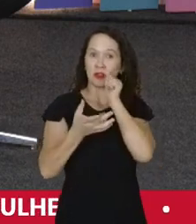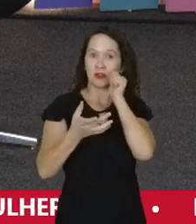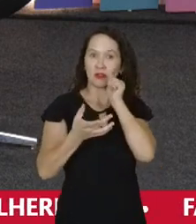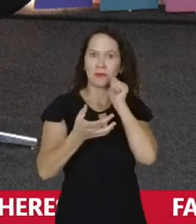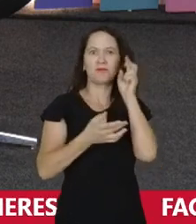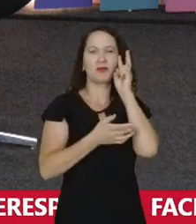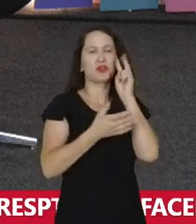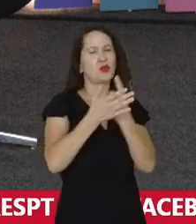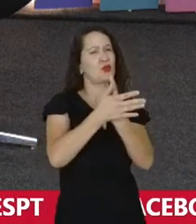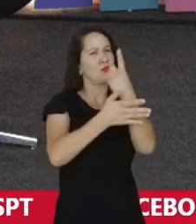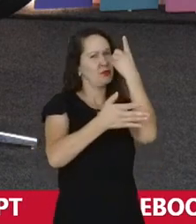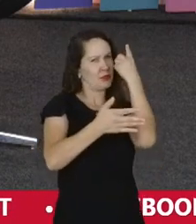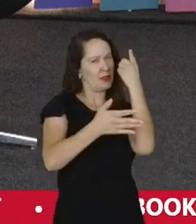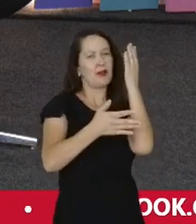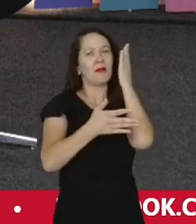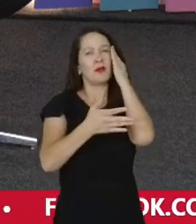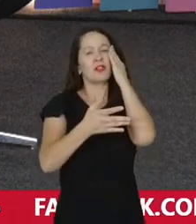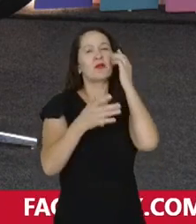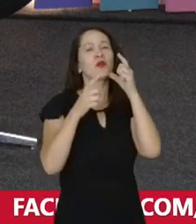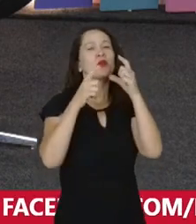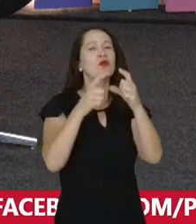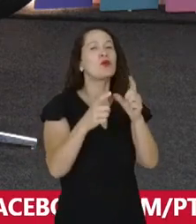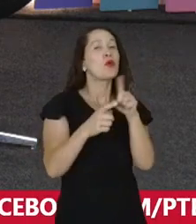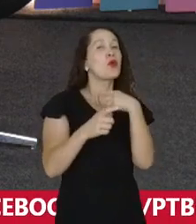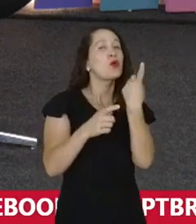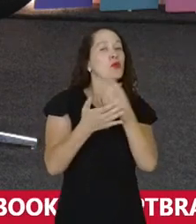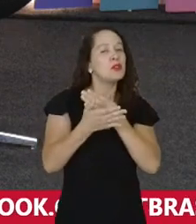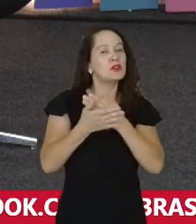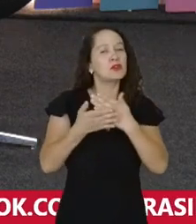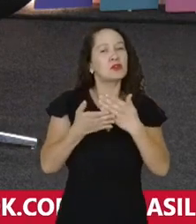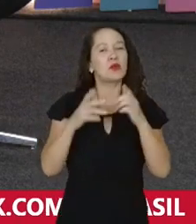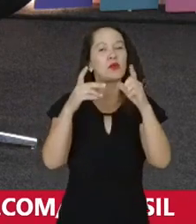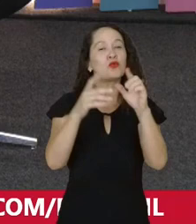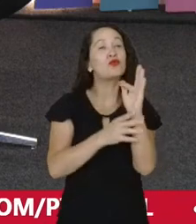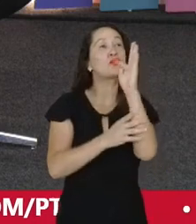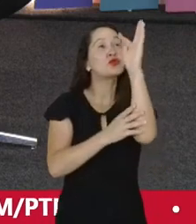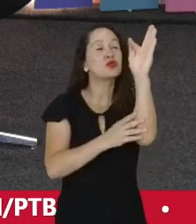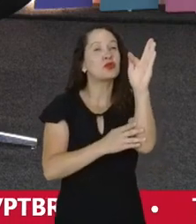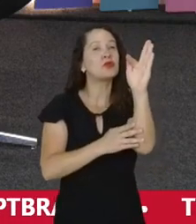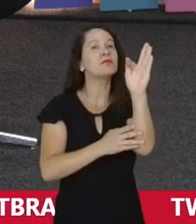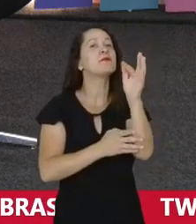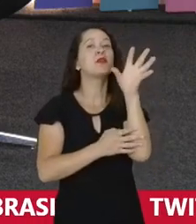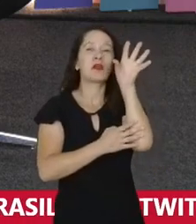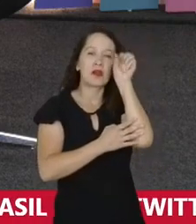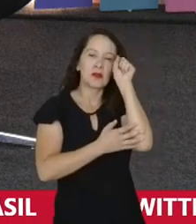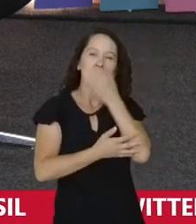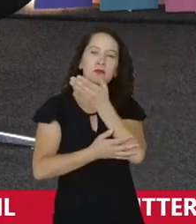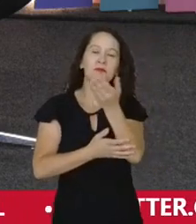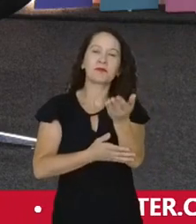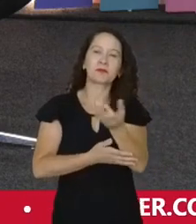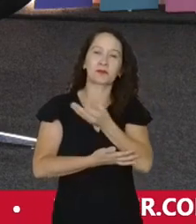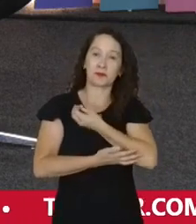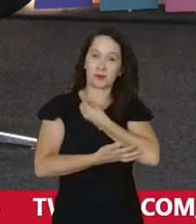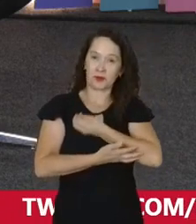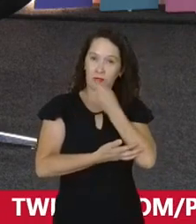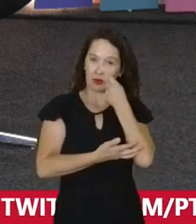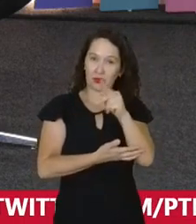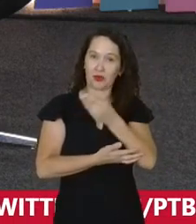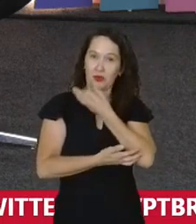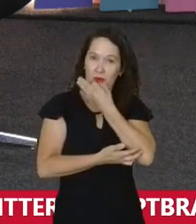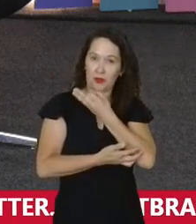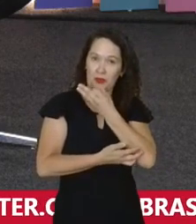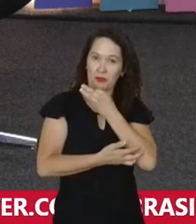um histórico para saber de onde viemos, para onde vamos, né? Eu queria ouvir de você um relato sobre